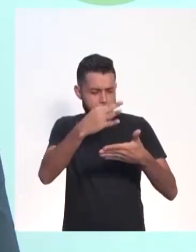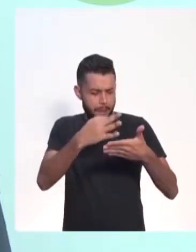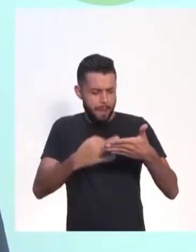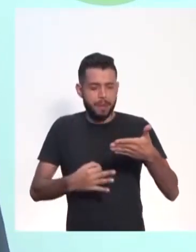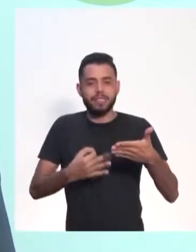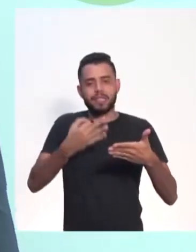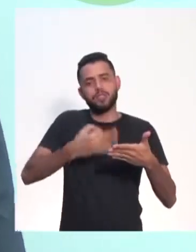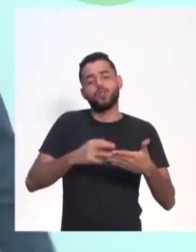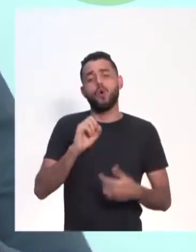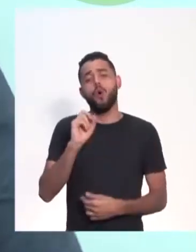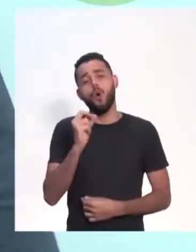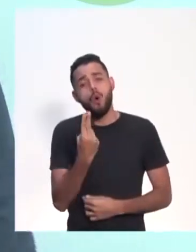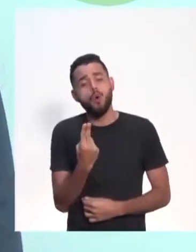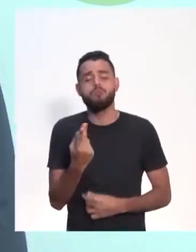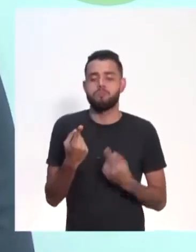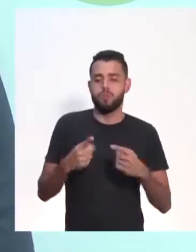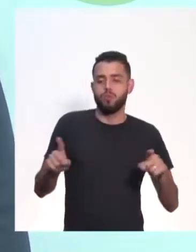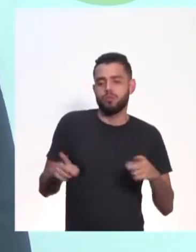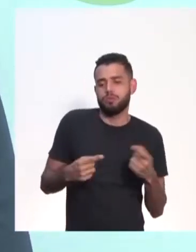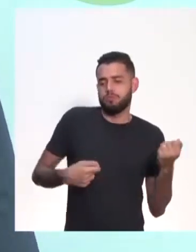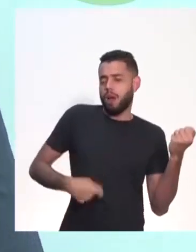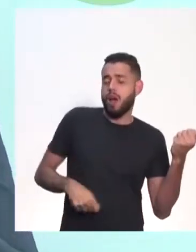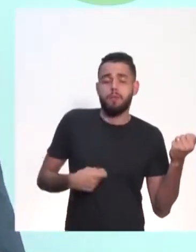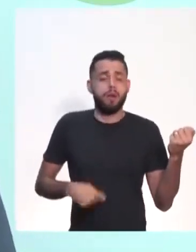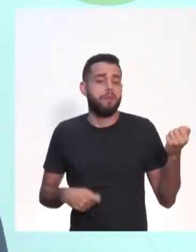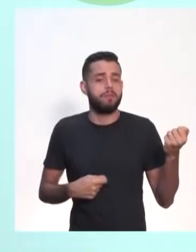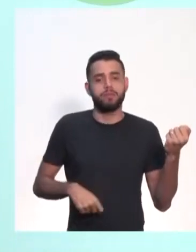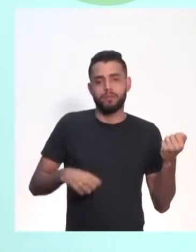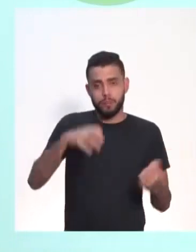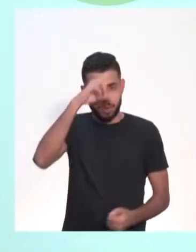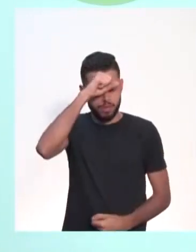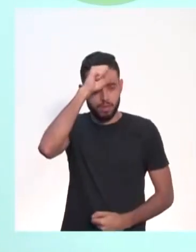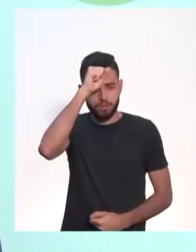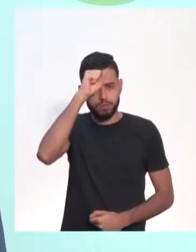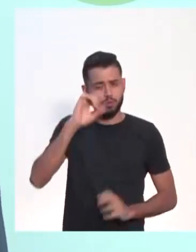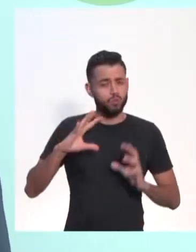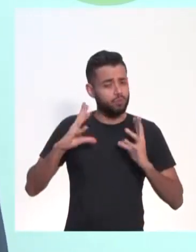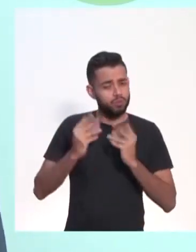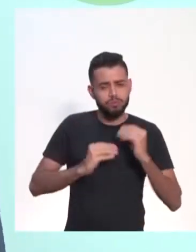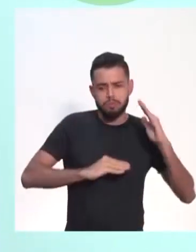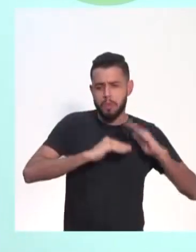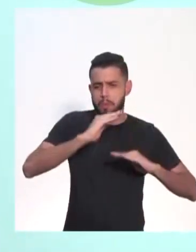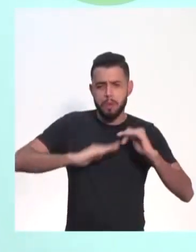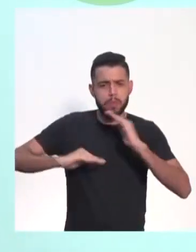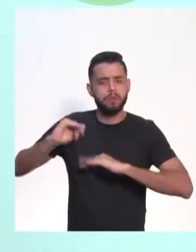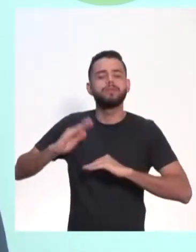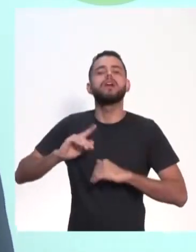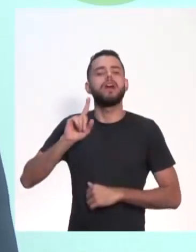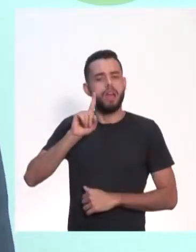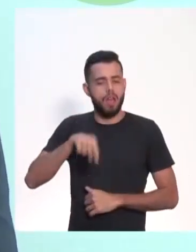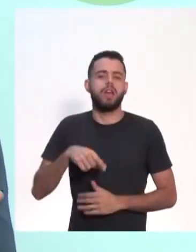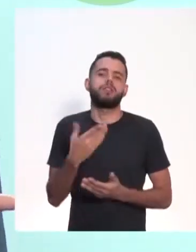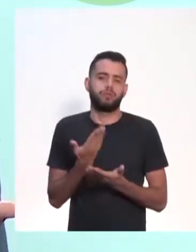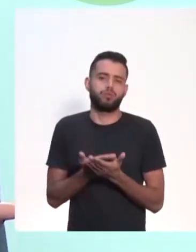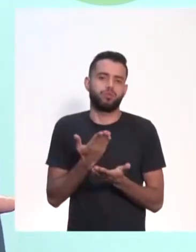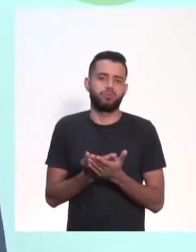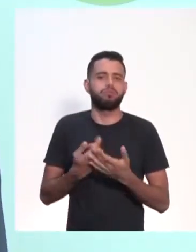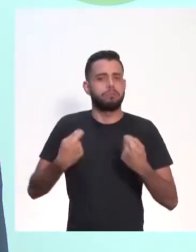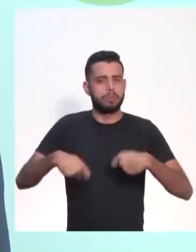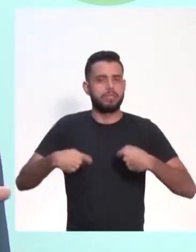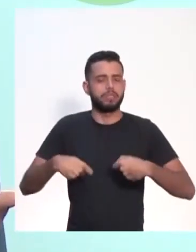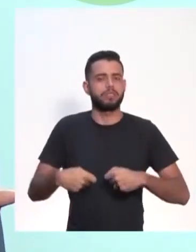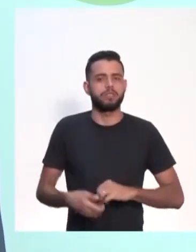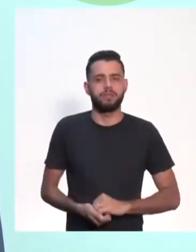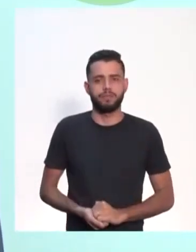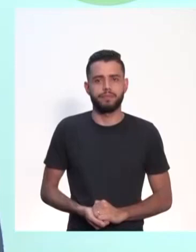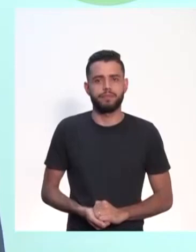violão. Então, todas essas habilidades que a gente tem de aprendizagem estão relacionadas ao estudo. E, bom,